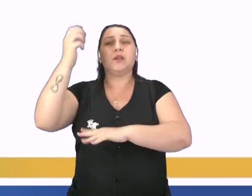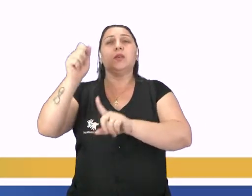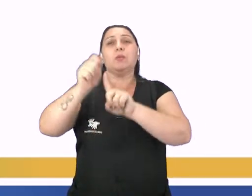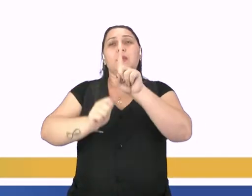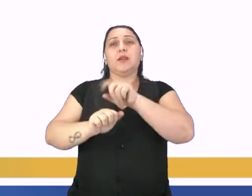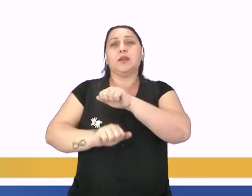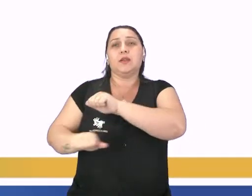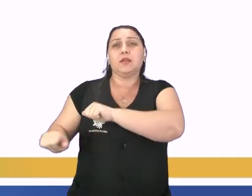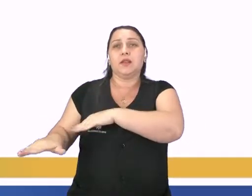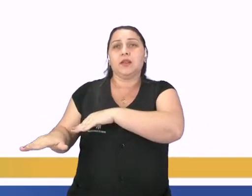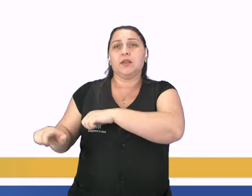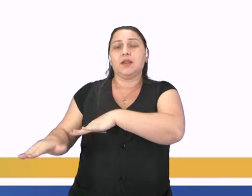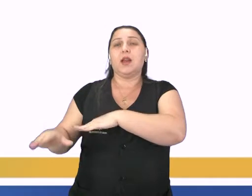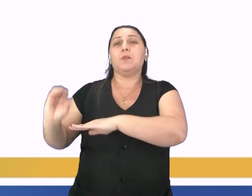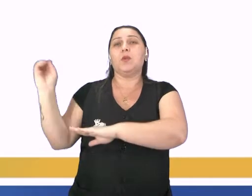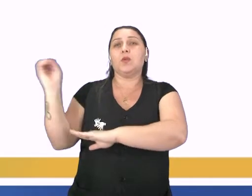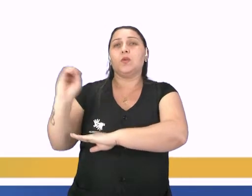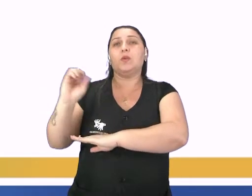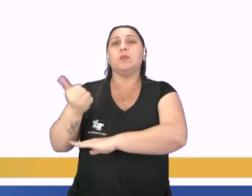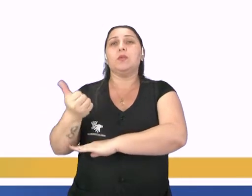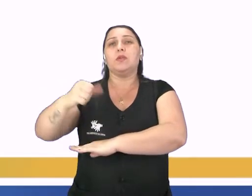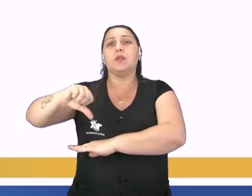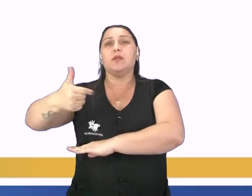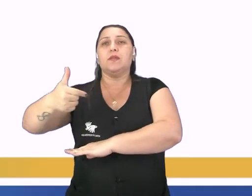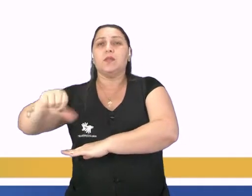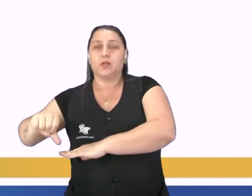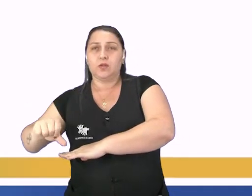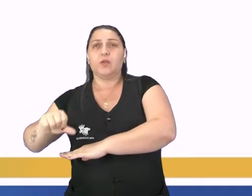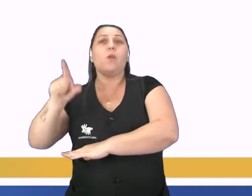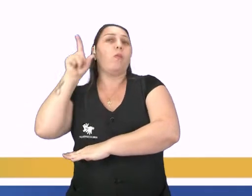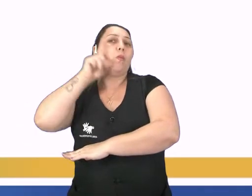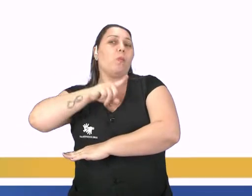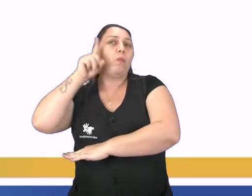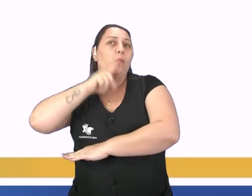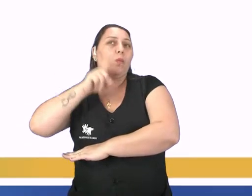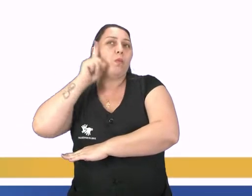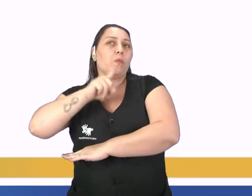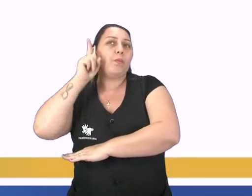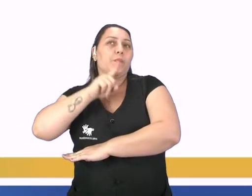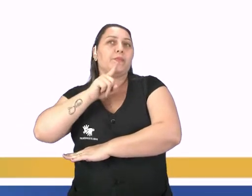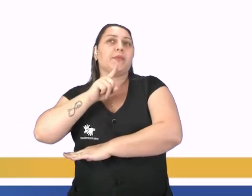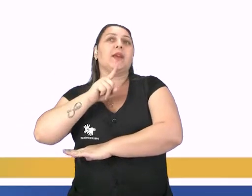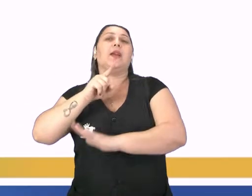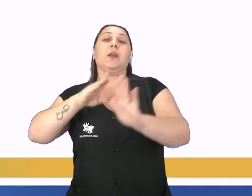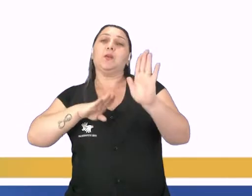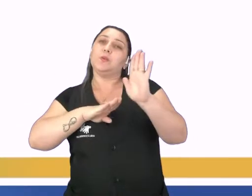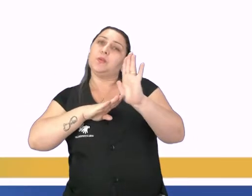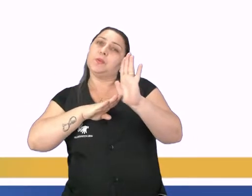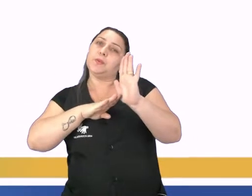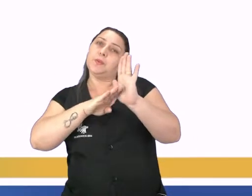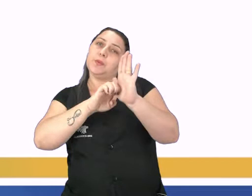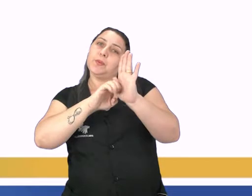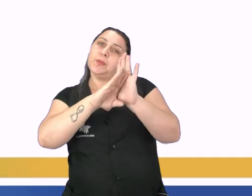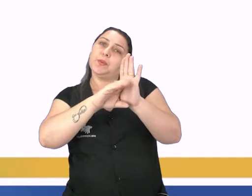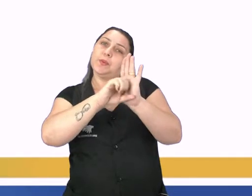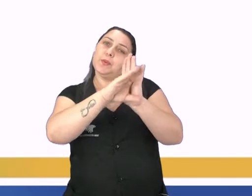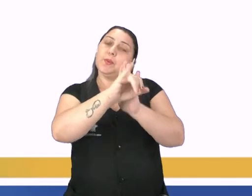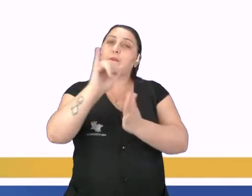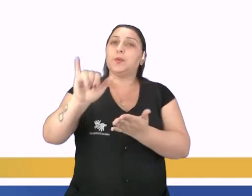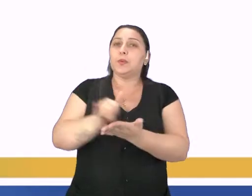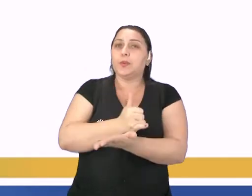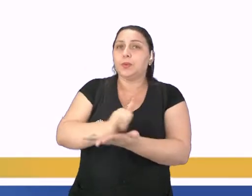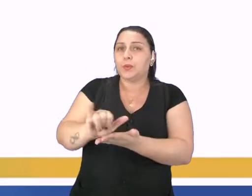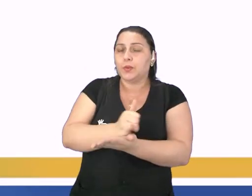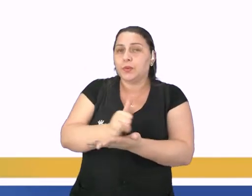de setembro e outubro de 1929, nos Estados Unidos, quando o valor das ações da Bolsa de Valores de Nova York,